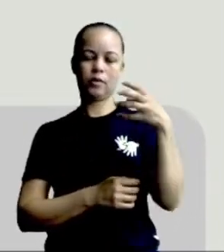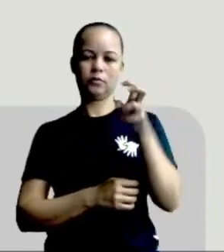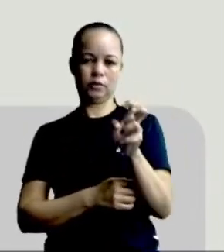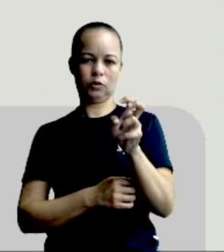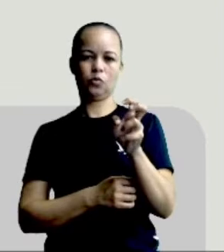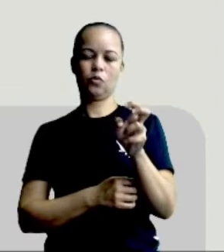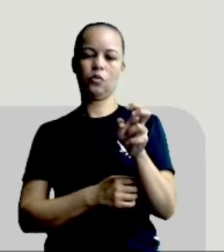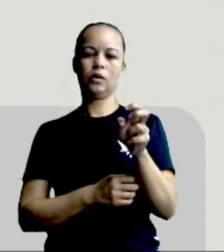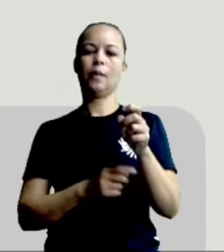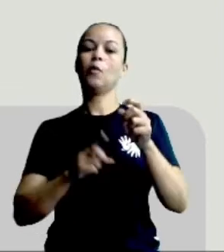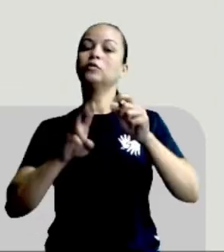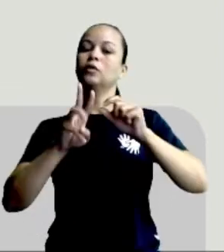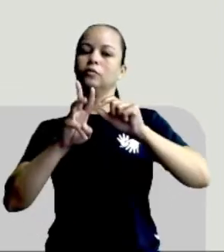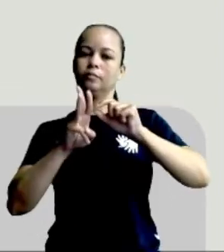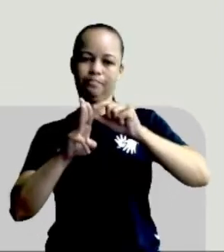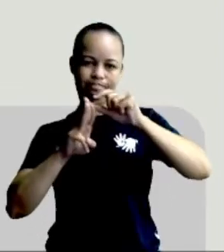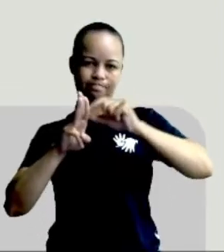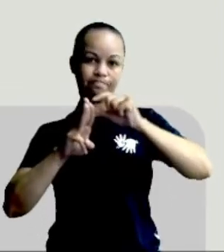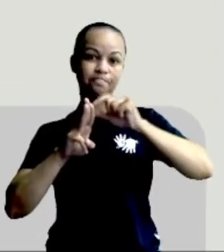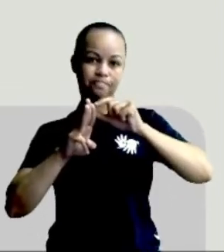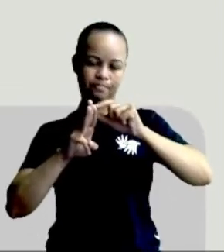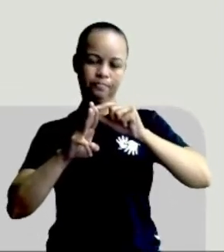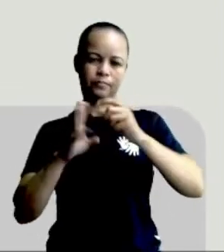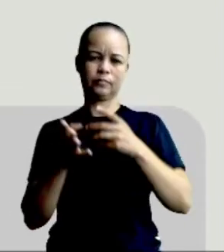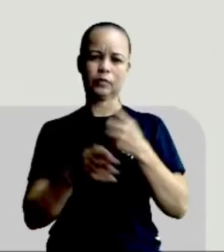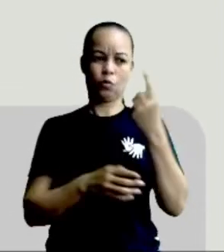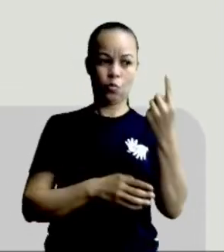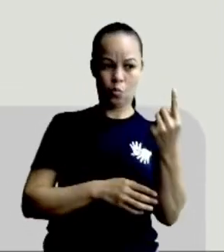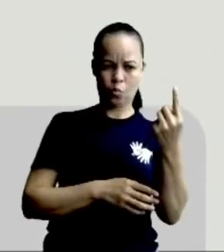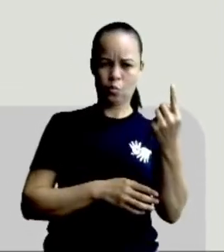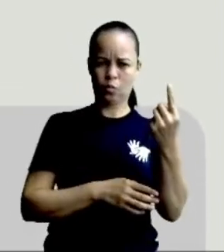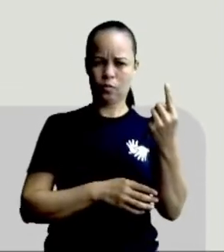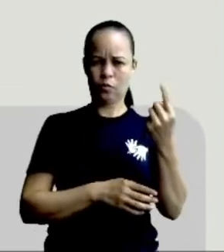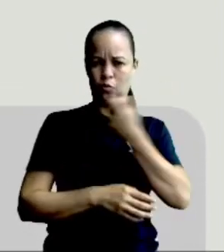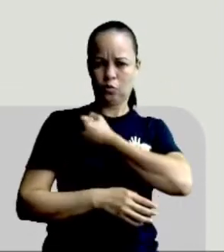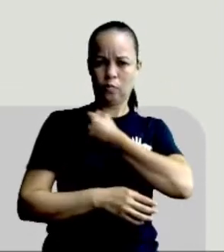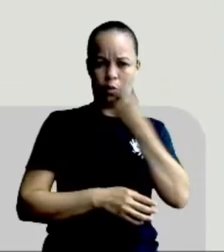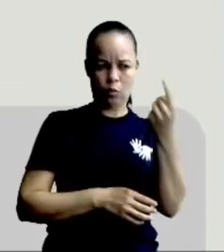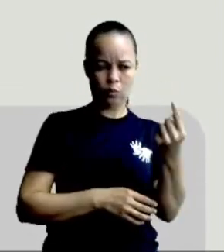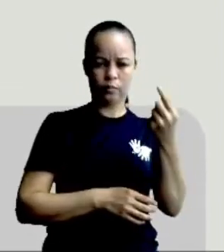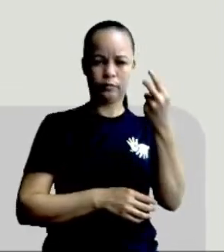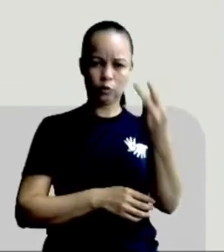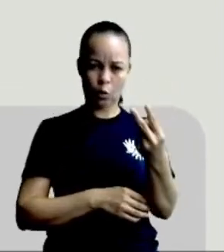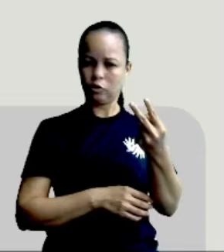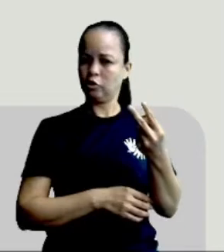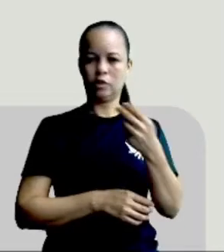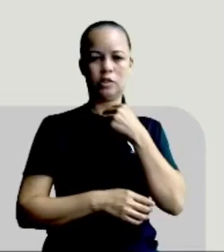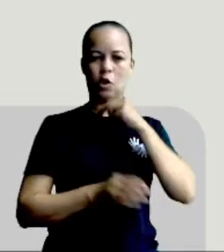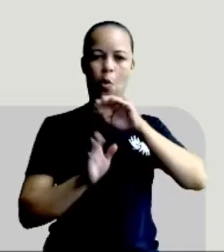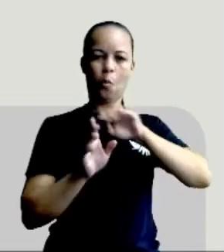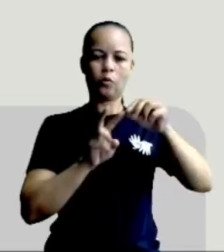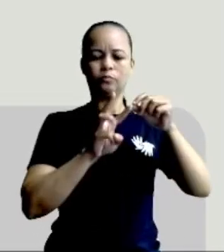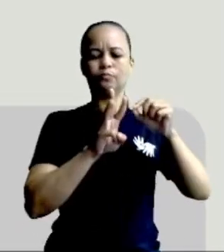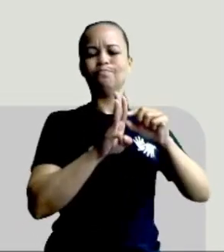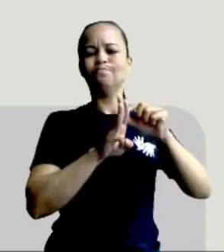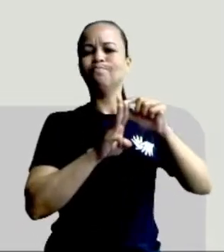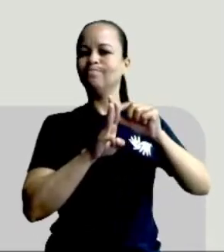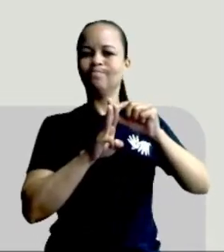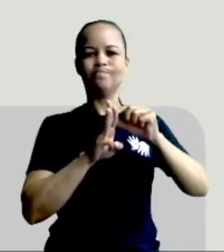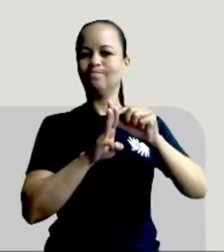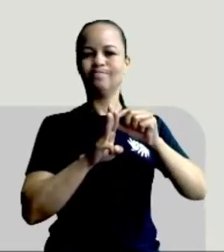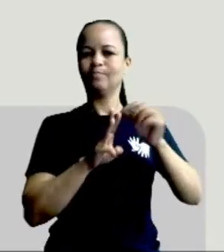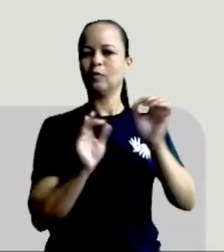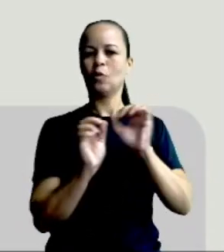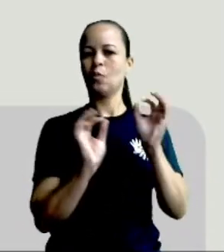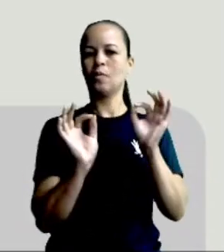setena. Então, preste atenção. O 1 e o 2 não poderão estar na centena, porque o 1 eu vou formar o grupo